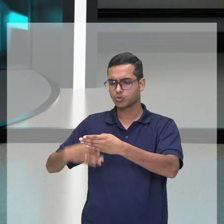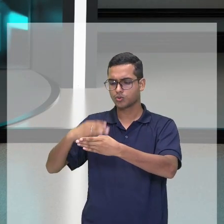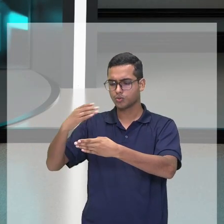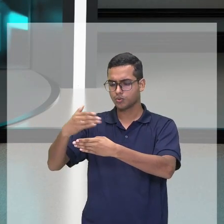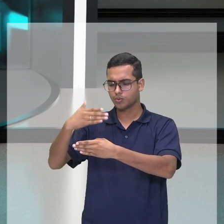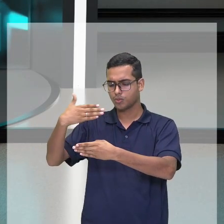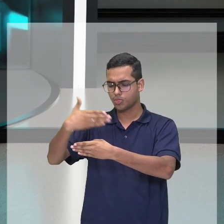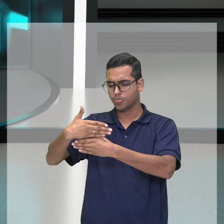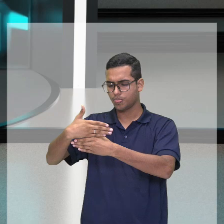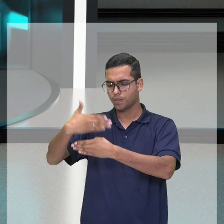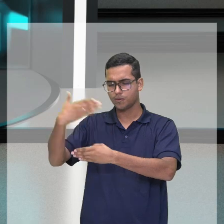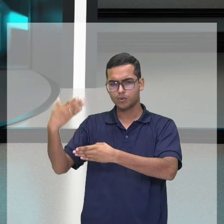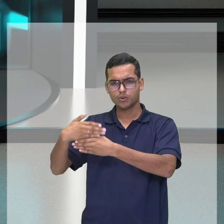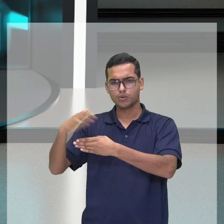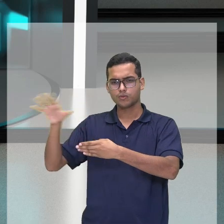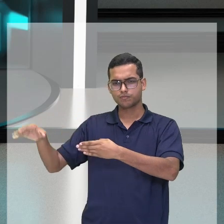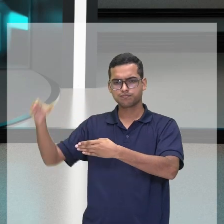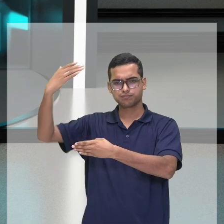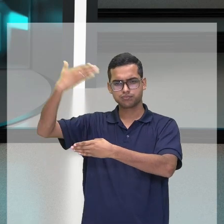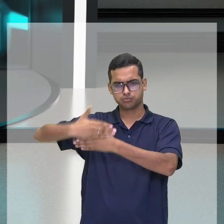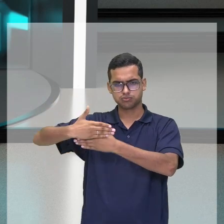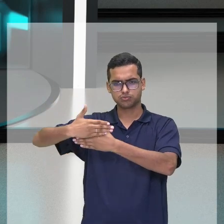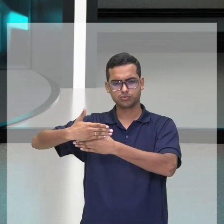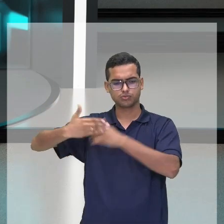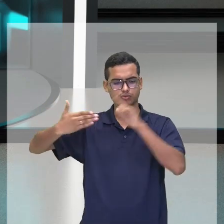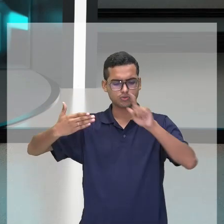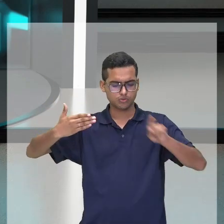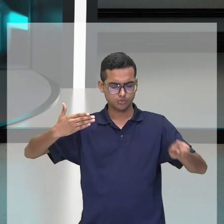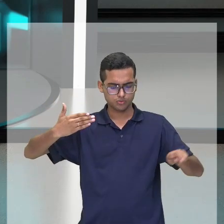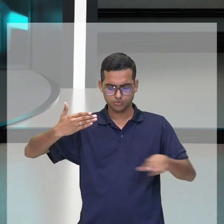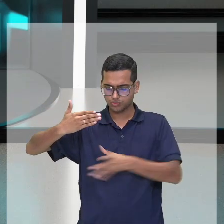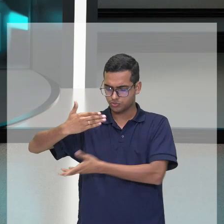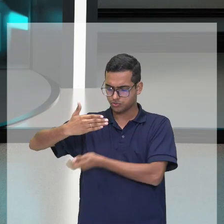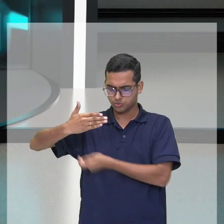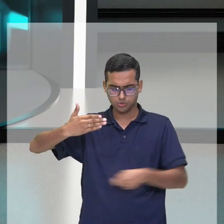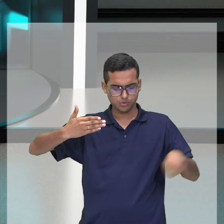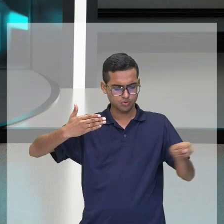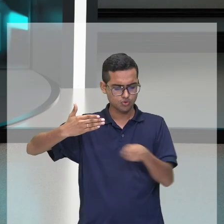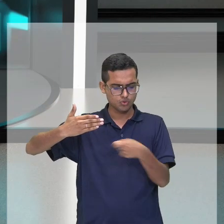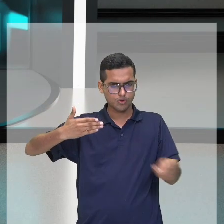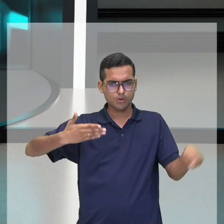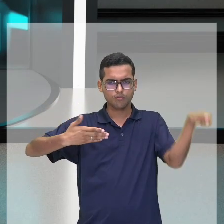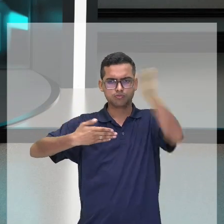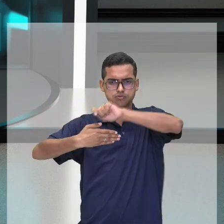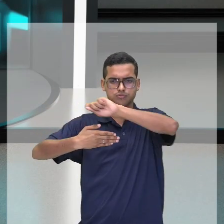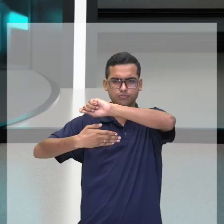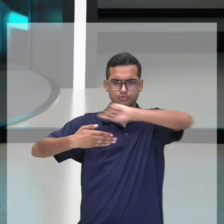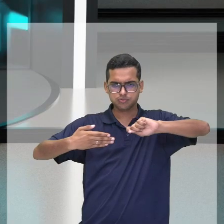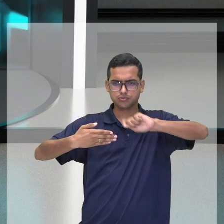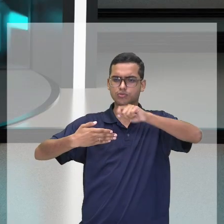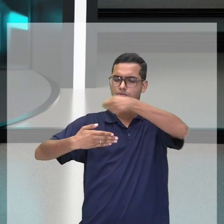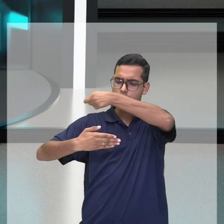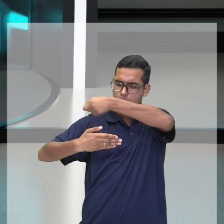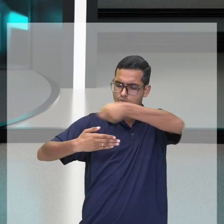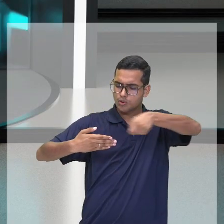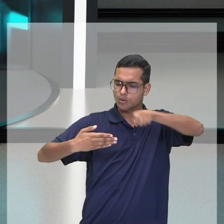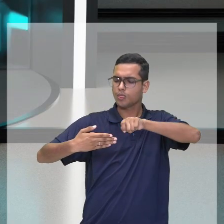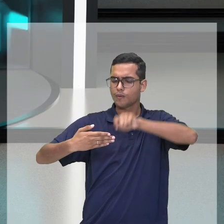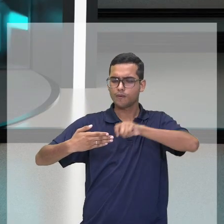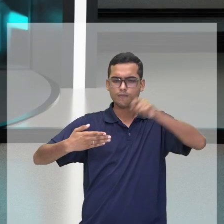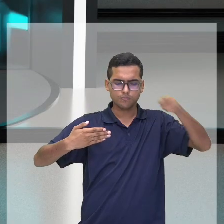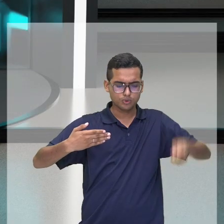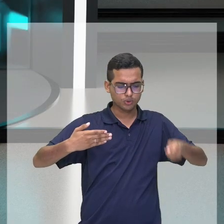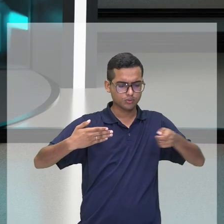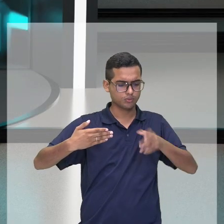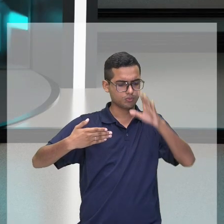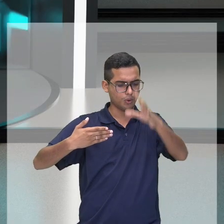colocar a massa correta de cimento, né? Só aquele movimento de você pegar o cimento, jogar assim e colocar